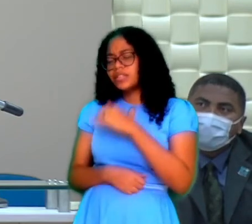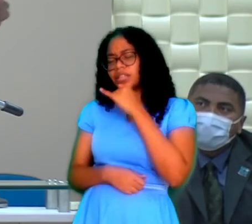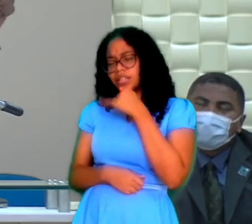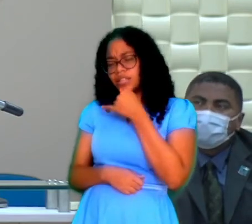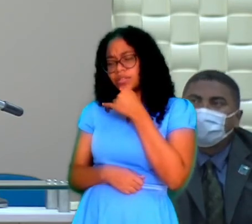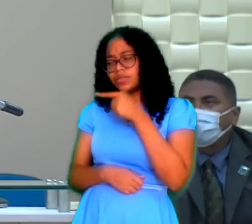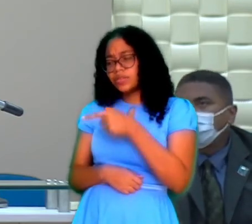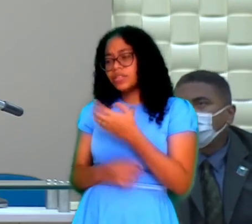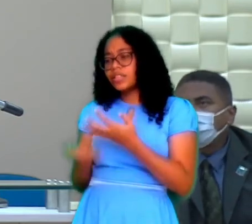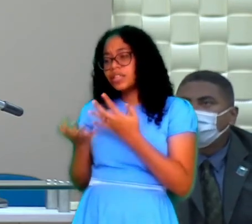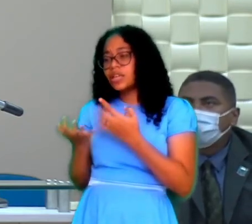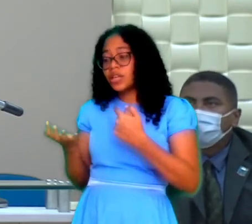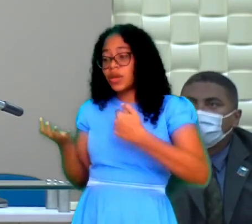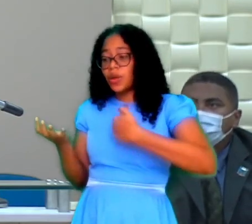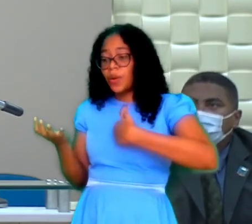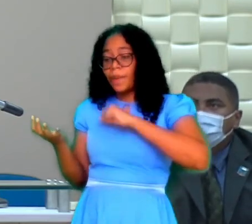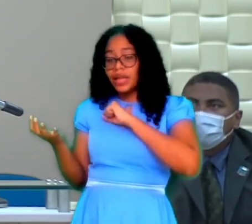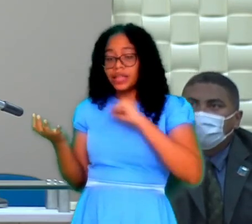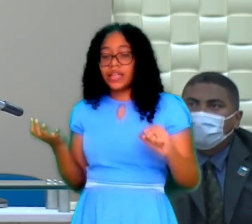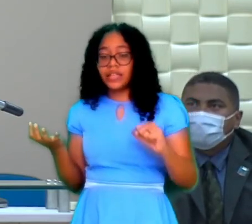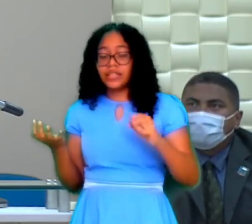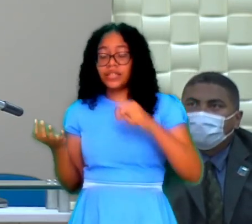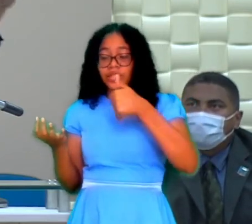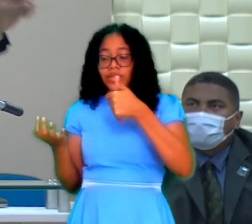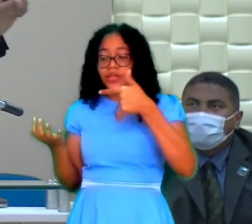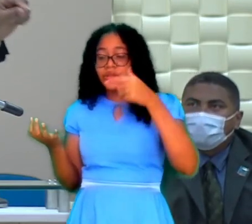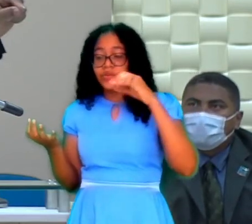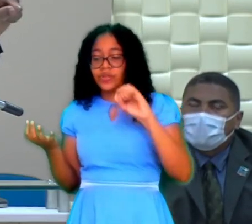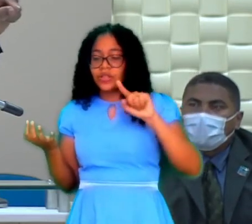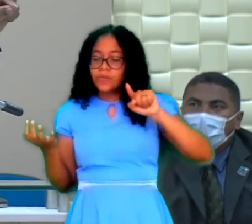Porque peixe não é uma coisa muito cheirosa.